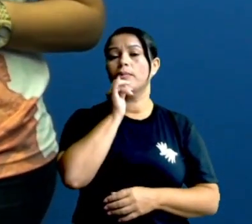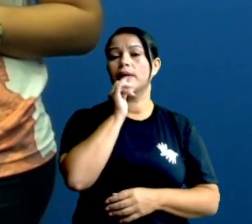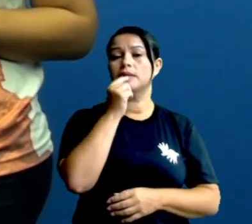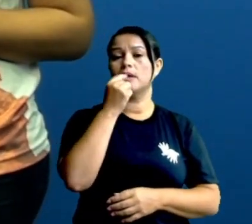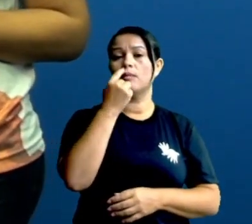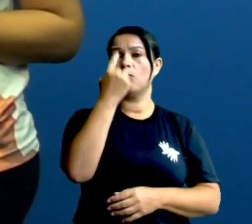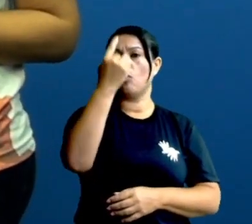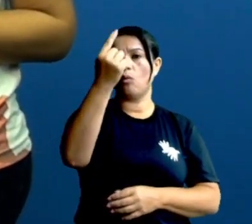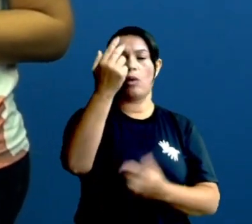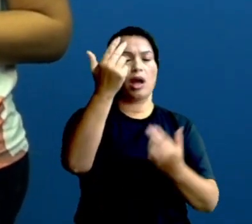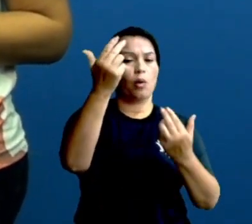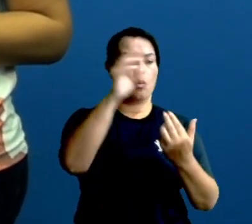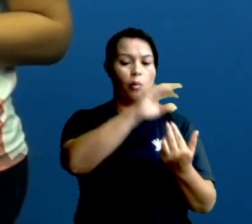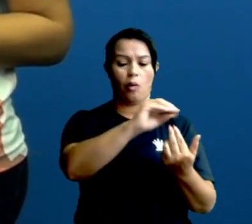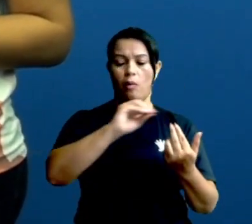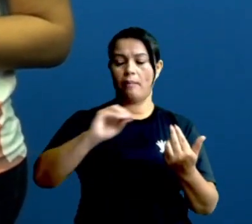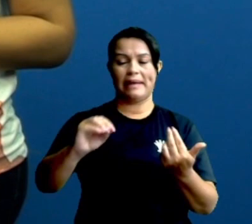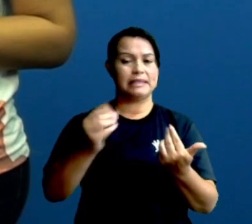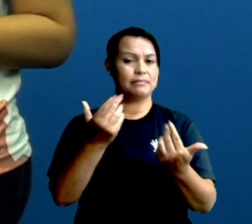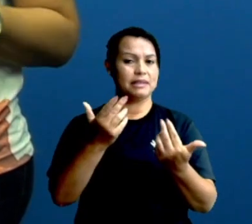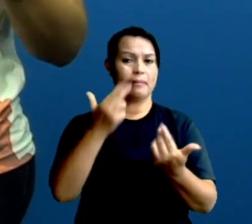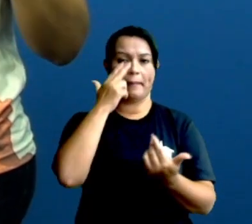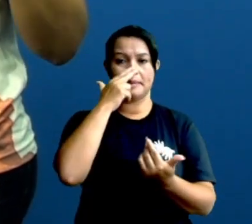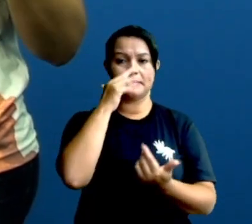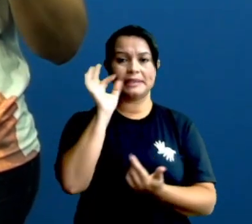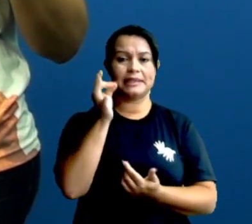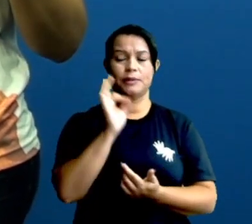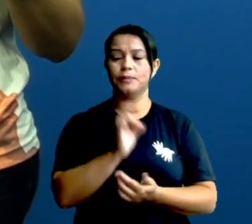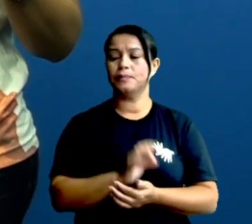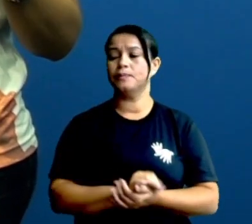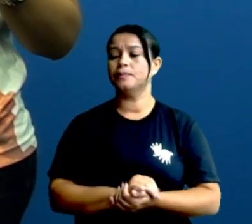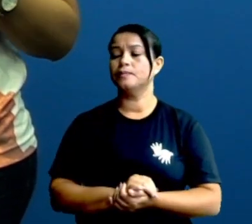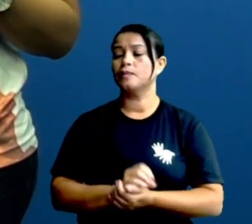própria base dele. Tá certo?